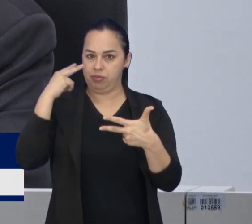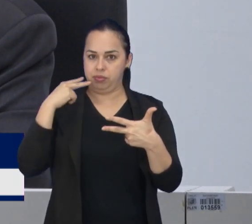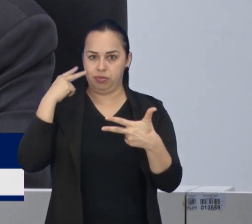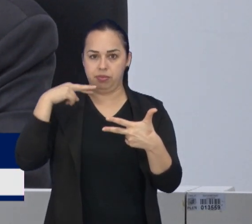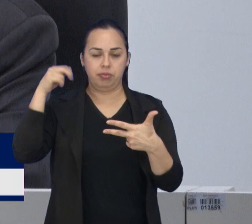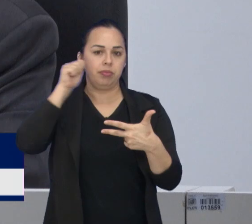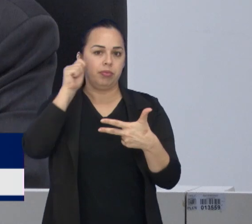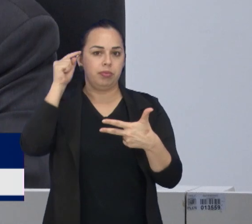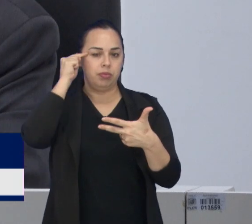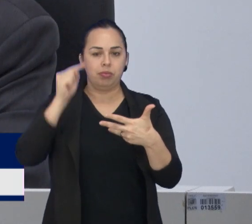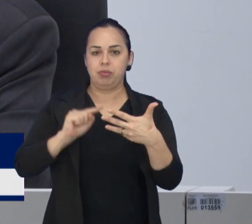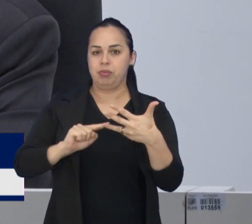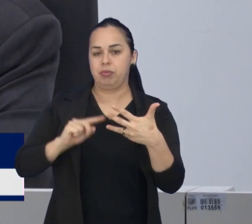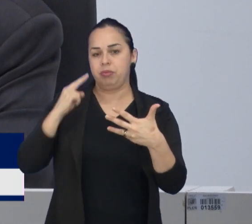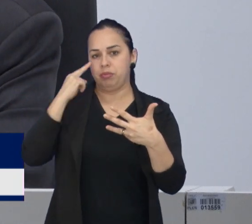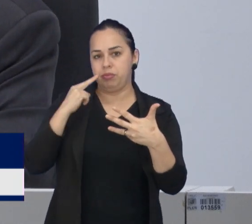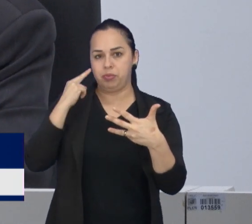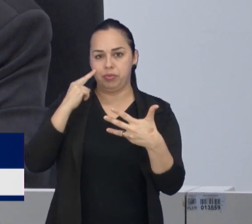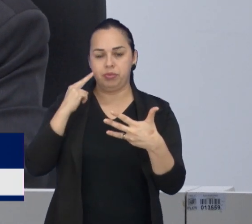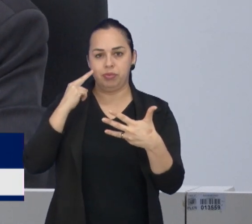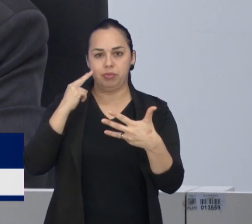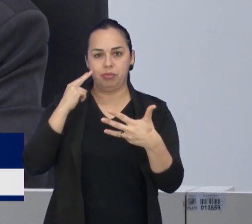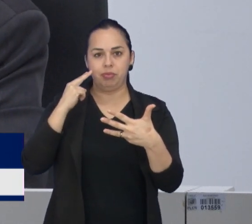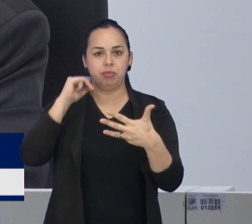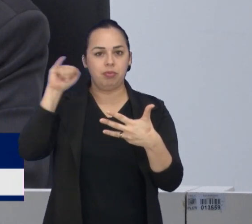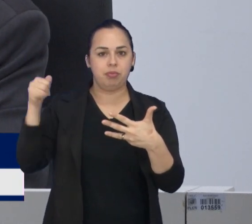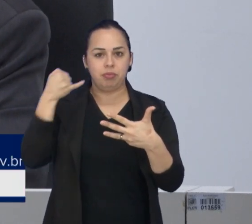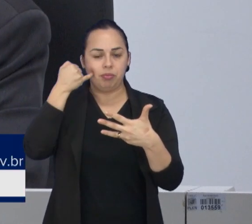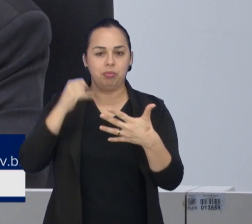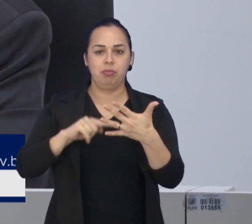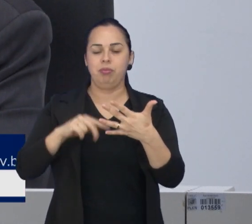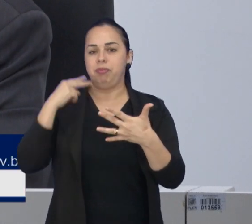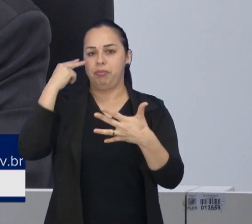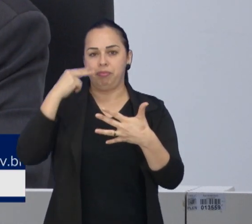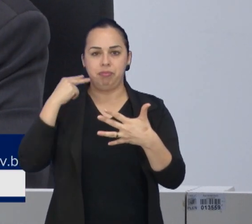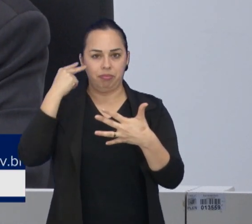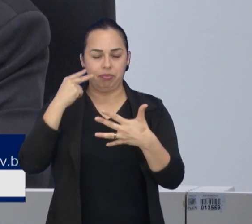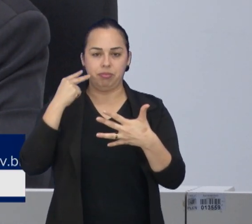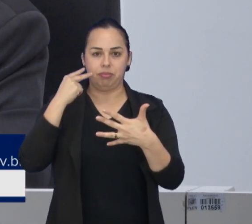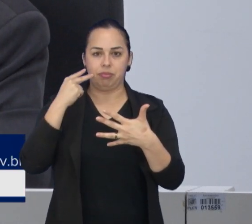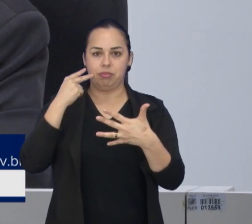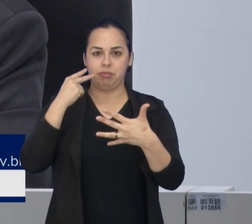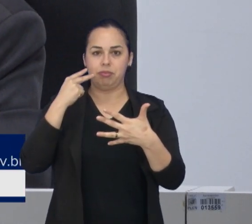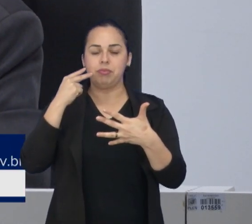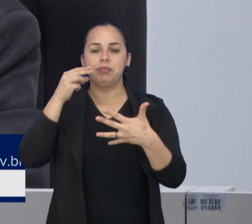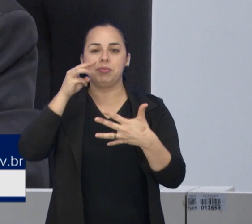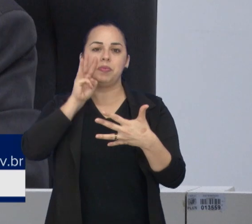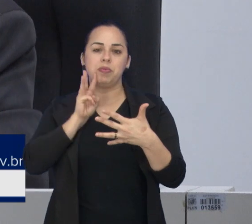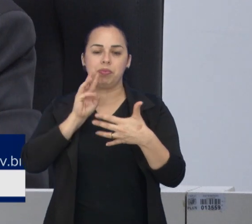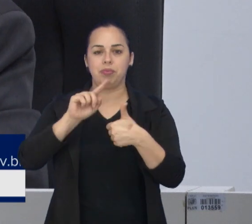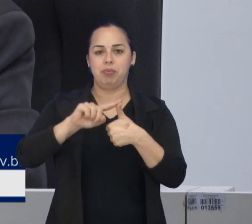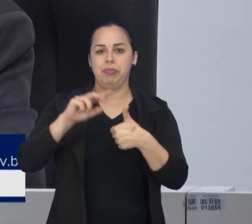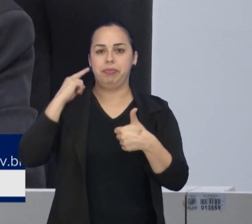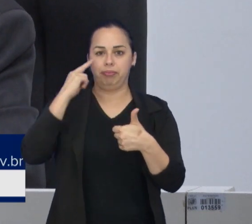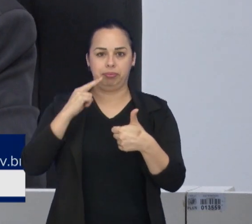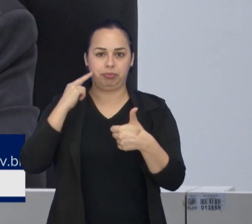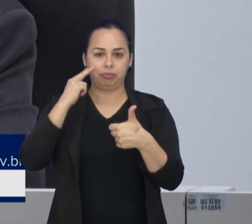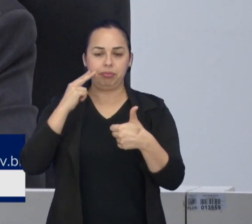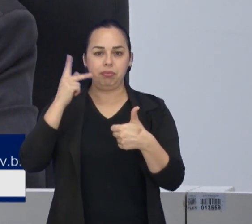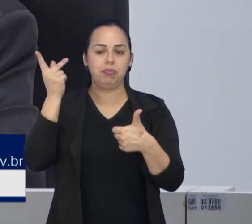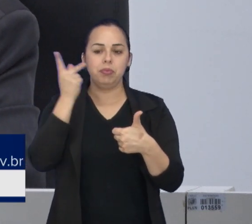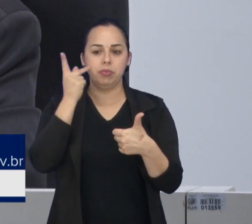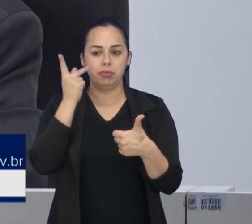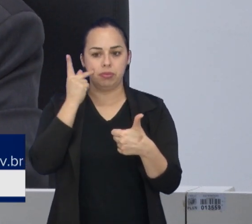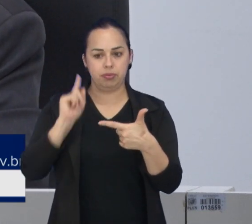vereadora Amélia Naomi, vereador Juvenil Silvério, vereador Walter Hayashi, vereador